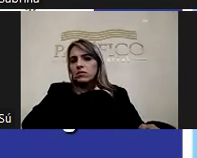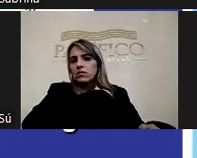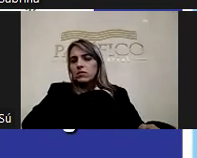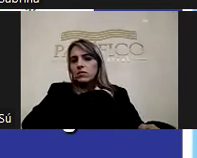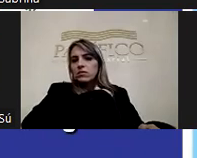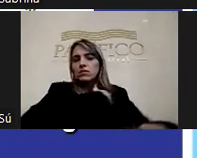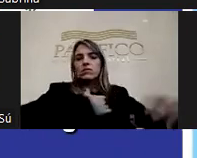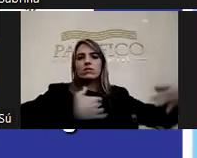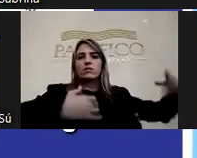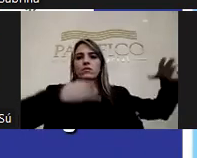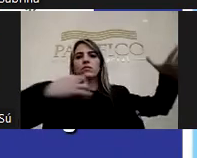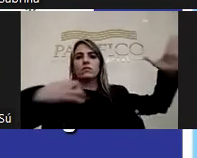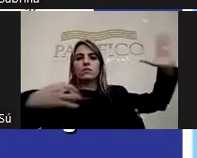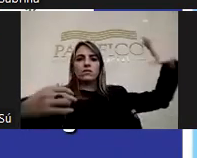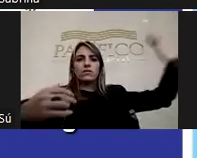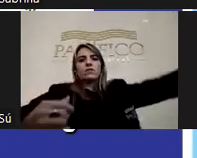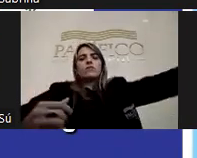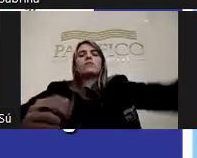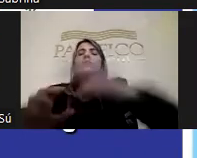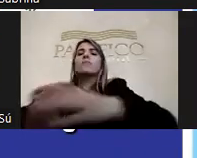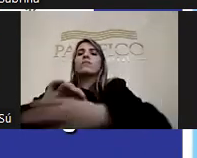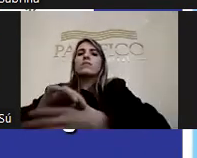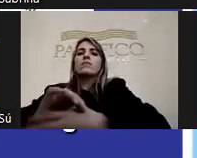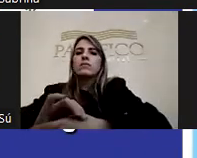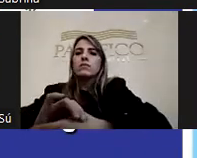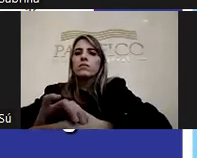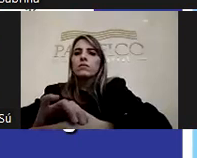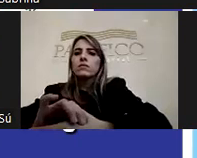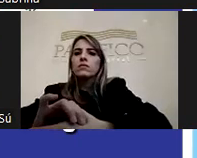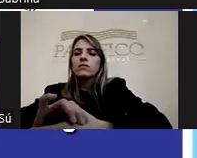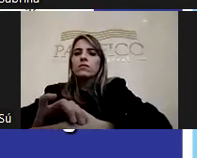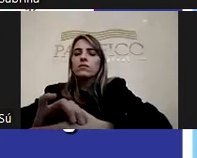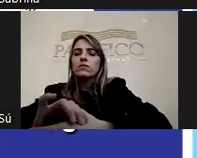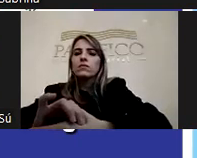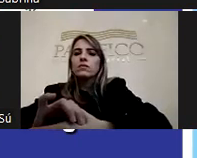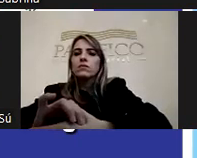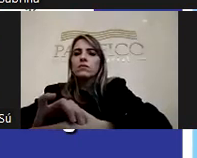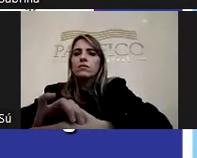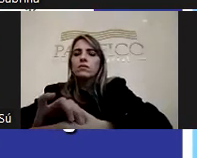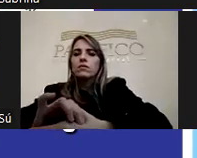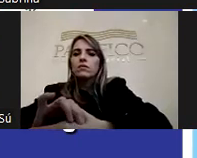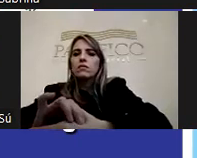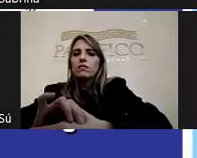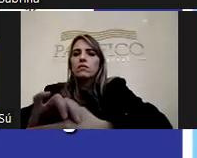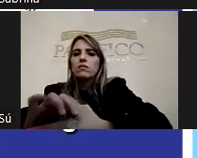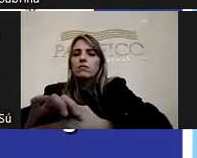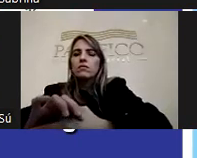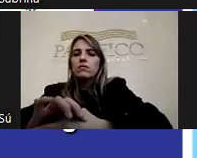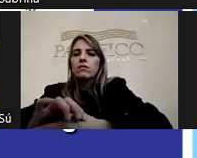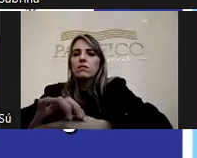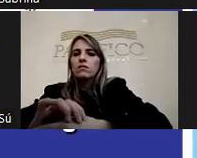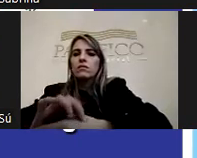Segundo Freud, cada elemento de nossa matriz erótica, pele,